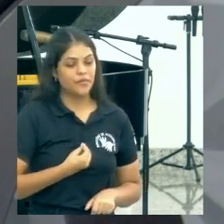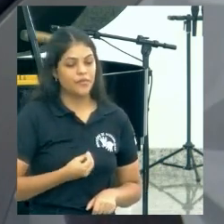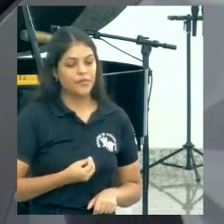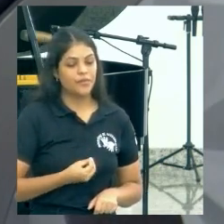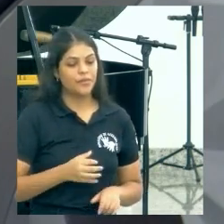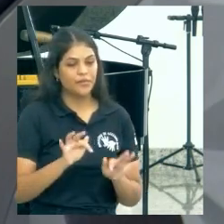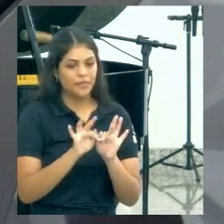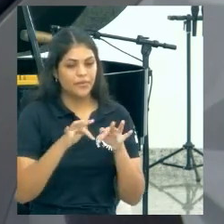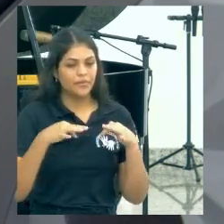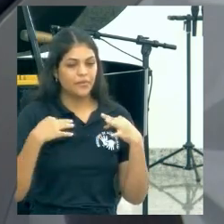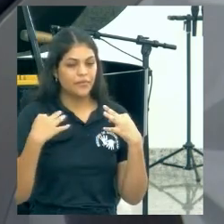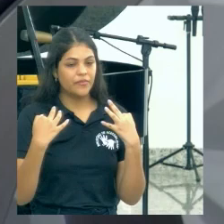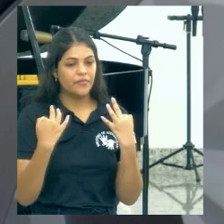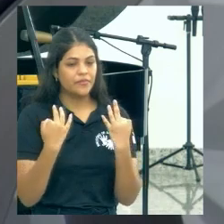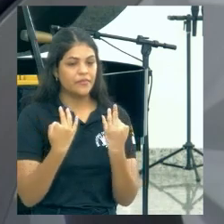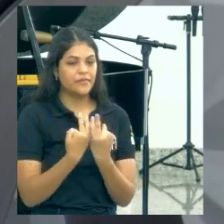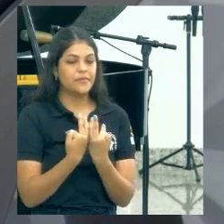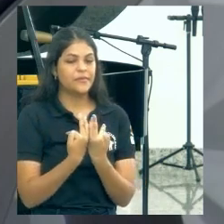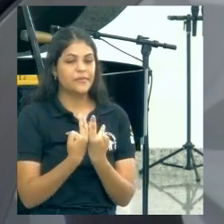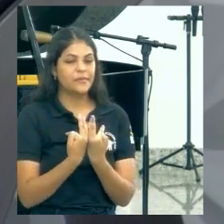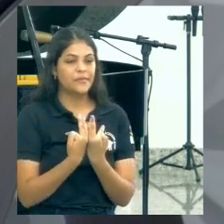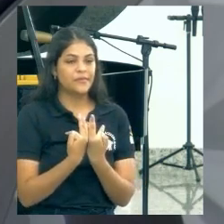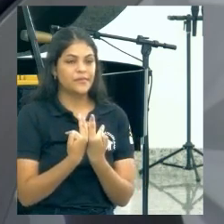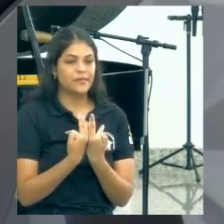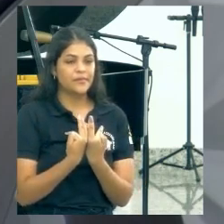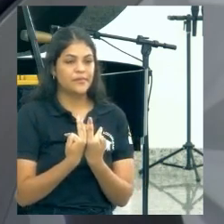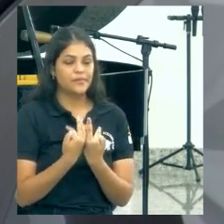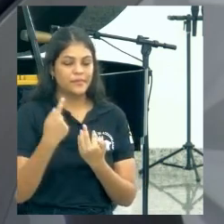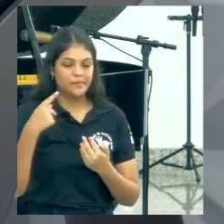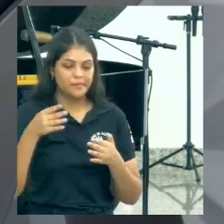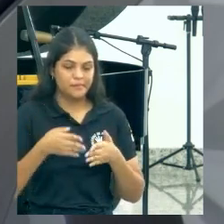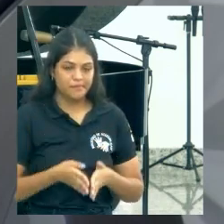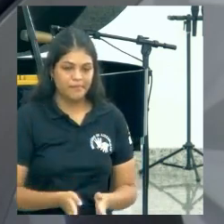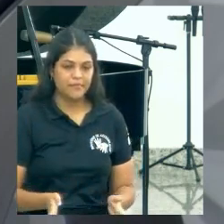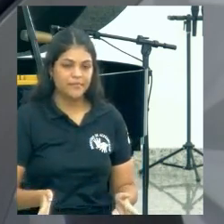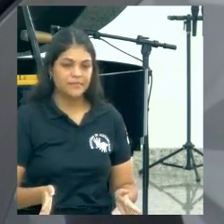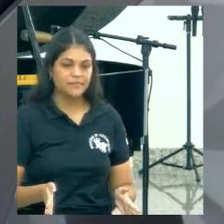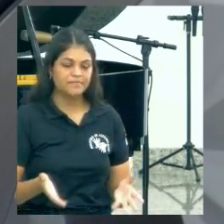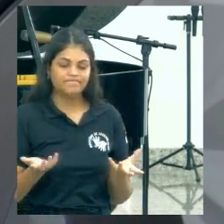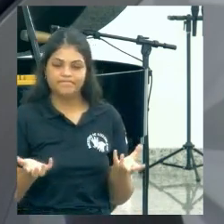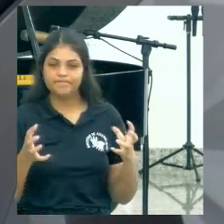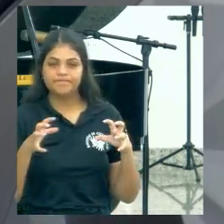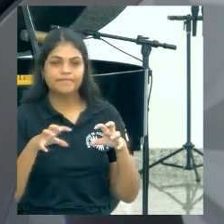A família biológica desistiu dele.